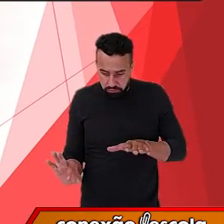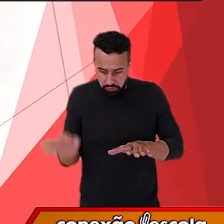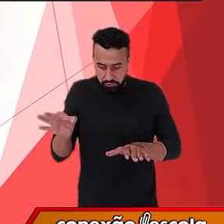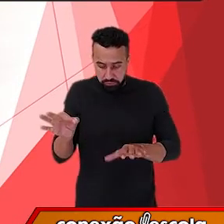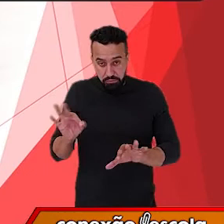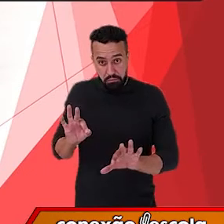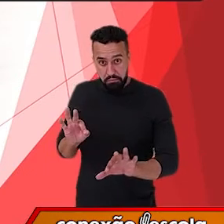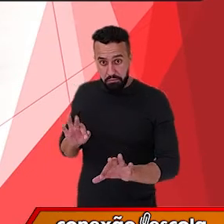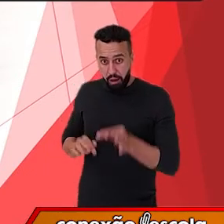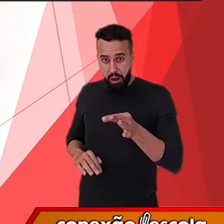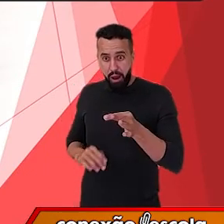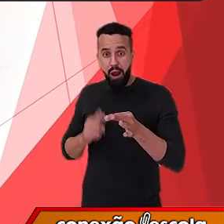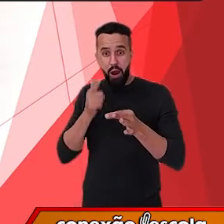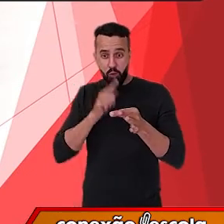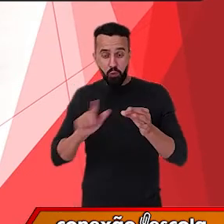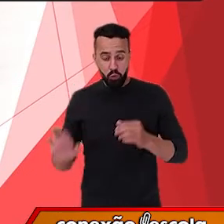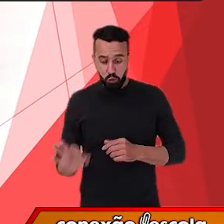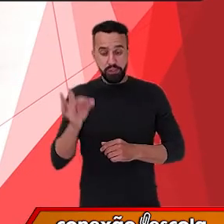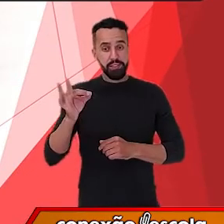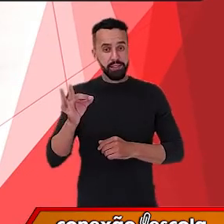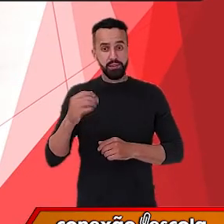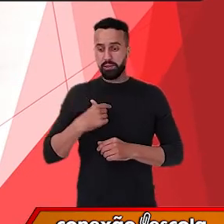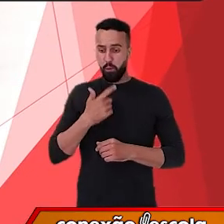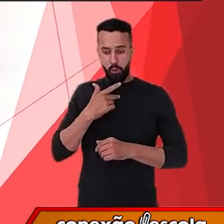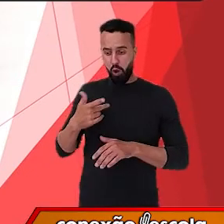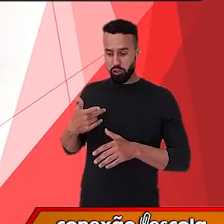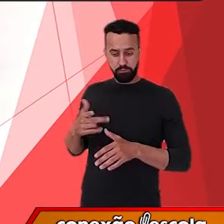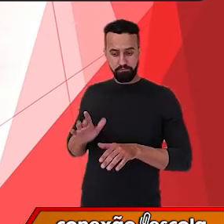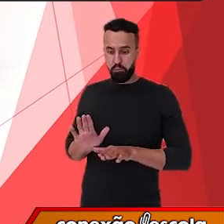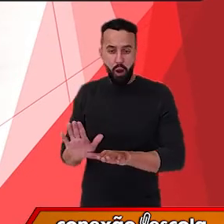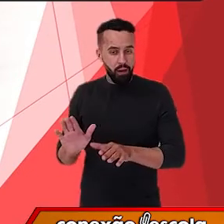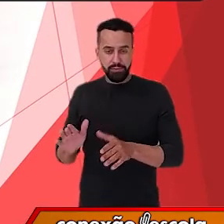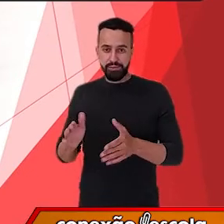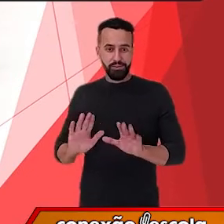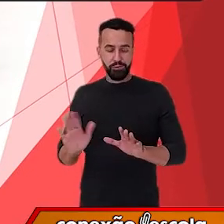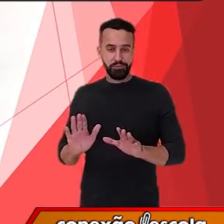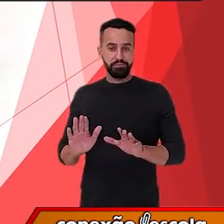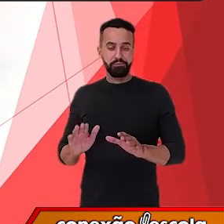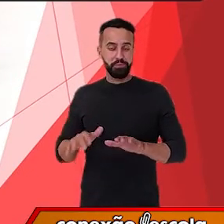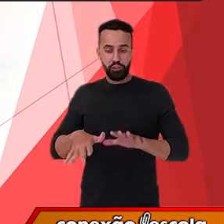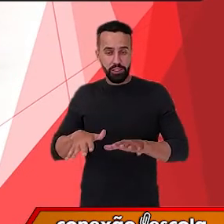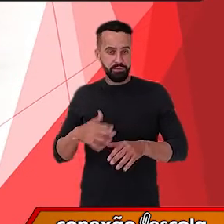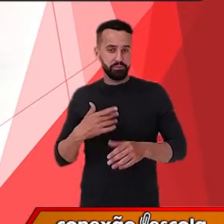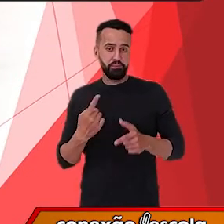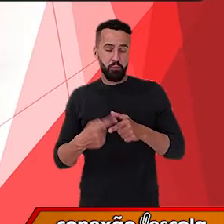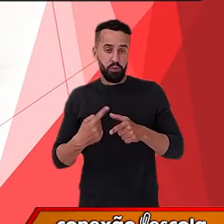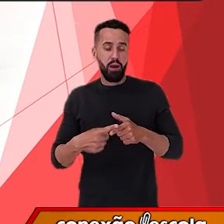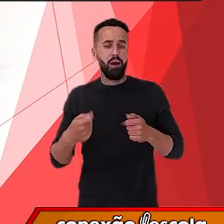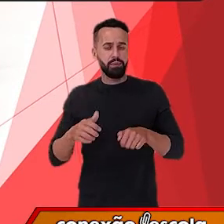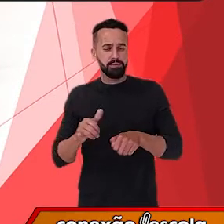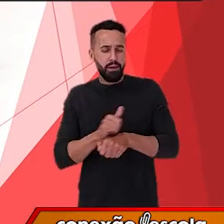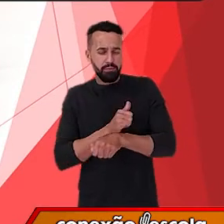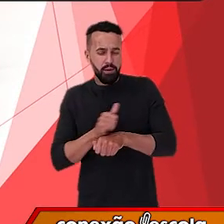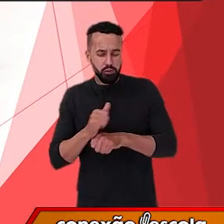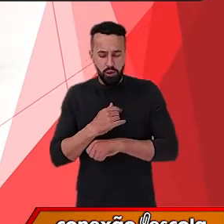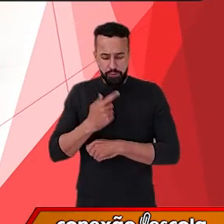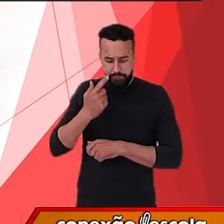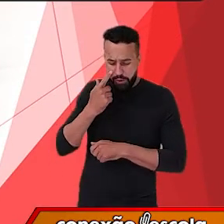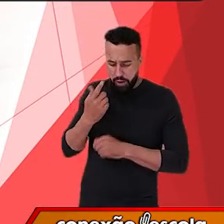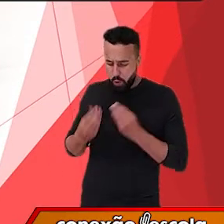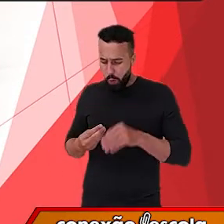mãos para conseguir pegar uma vareta sem esbarrar nas demais, e você precisa de estratégia para